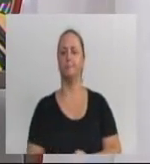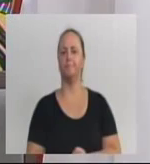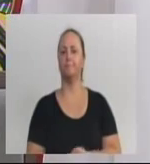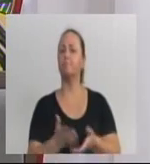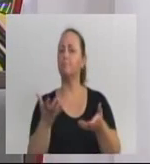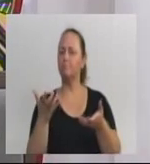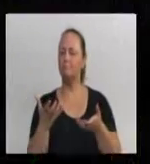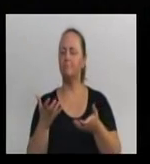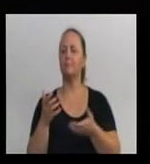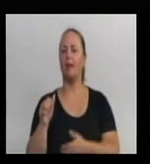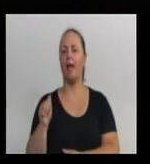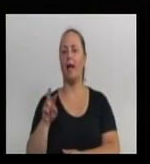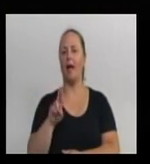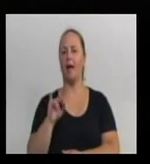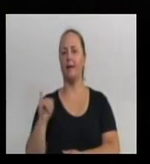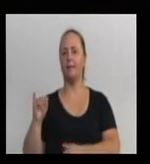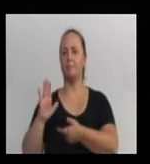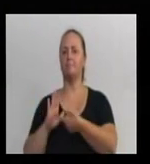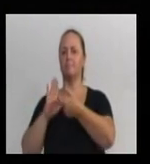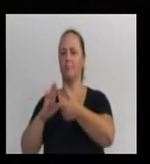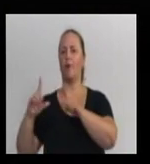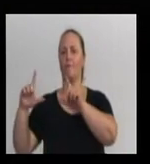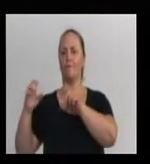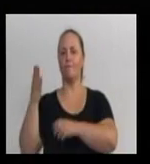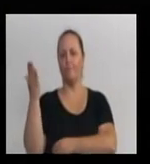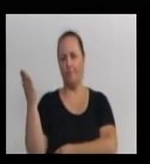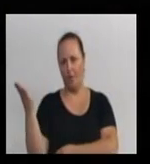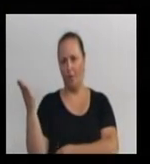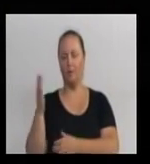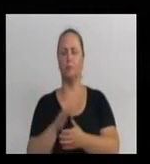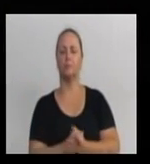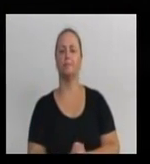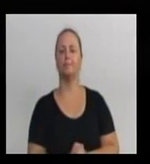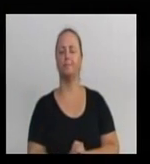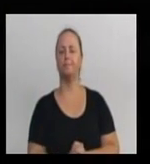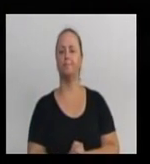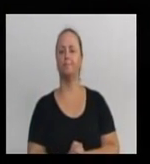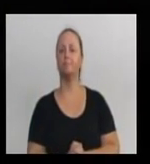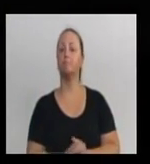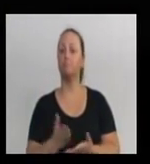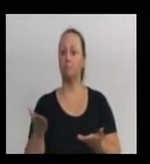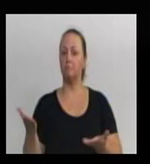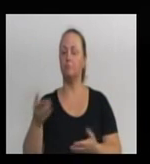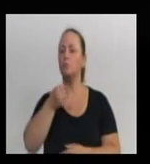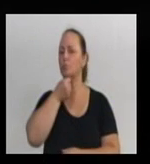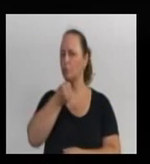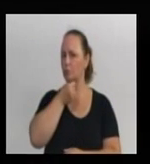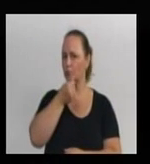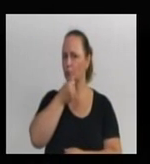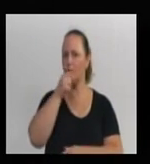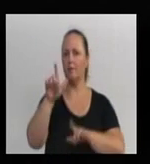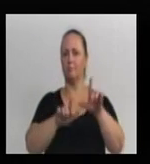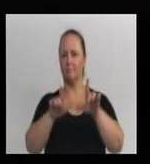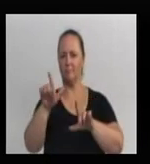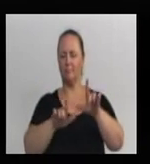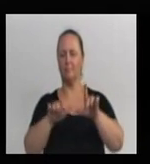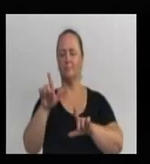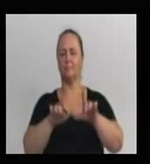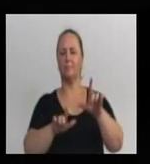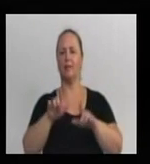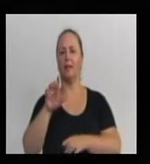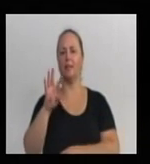as fotos, apenas para ilustrar a nossa visita. Ali eu estou dando uma entrevista para a TV Legislativa e estou dizendo o